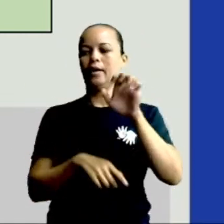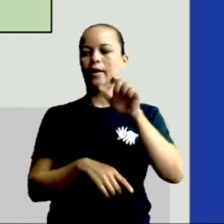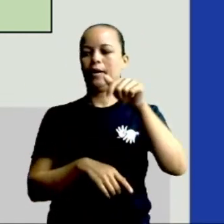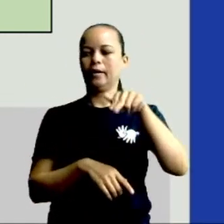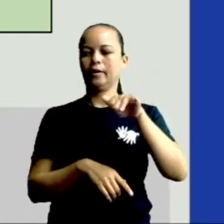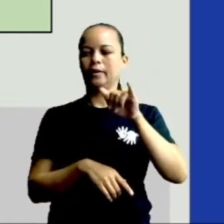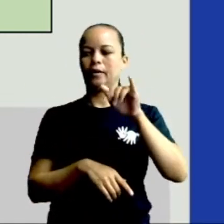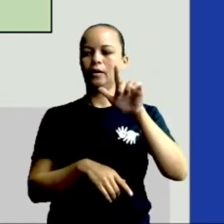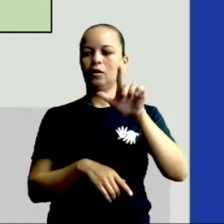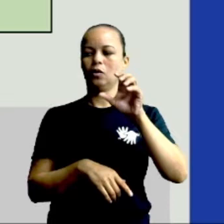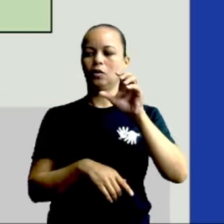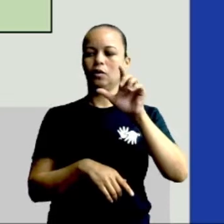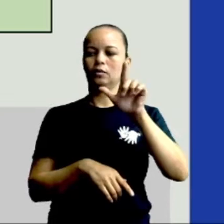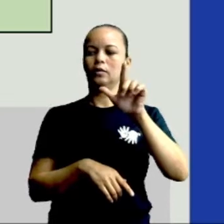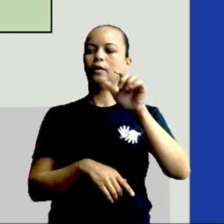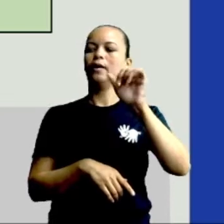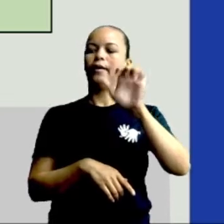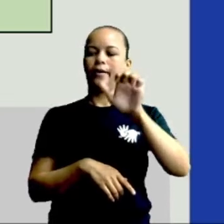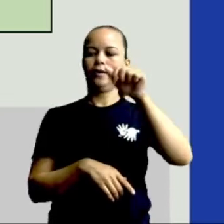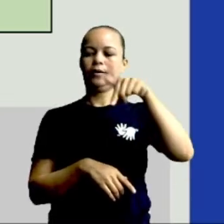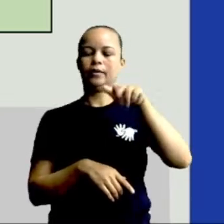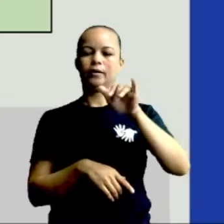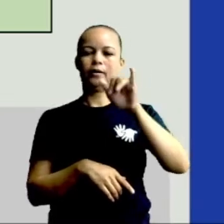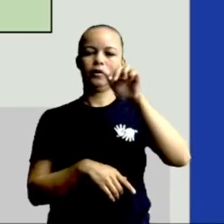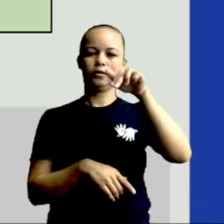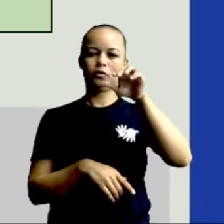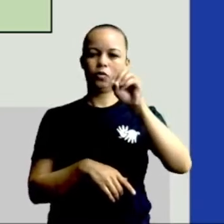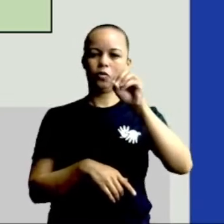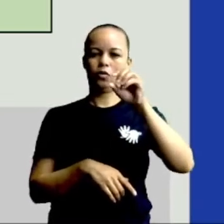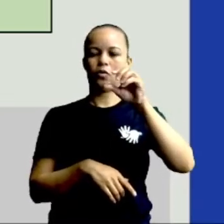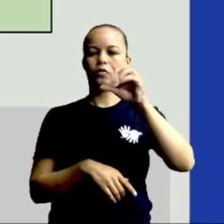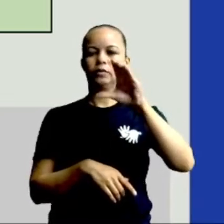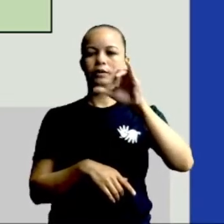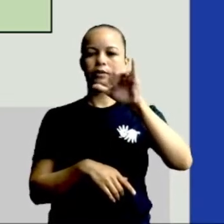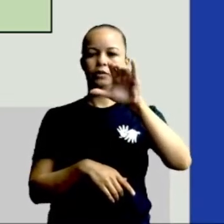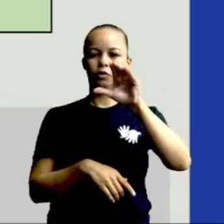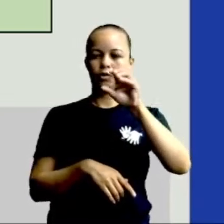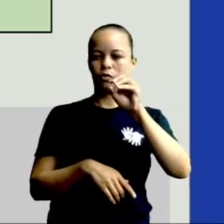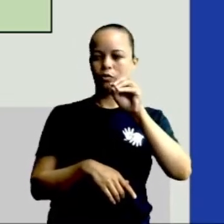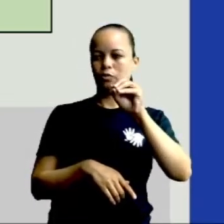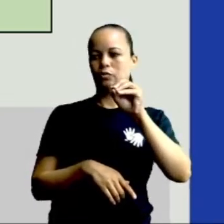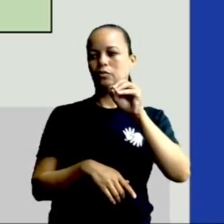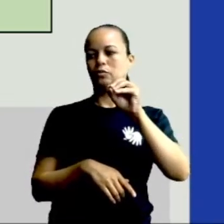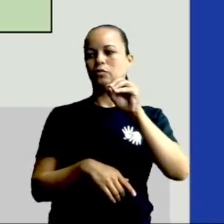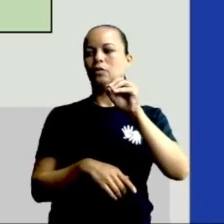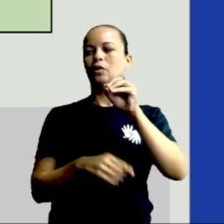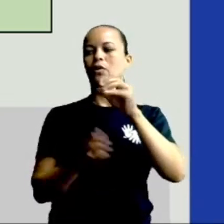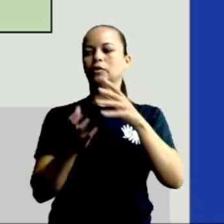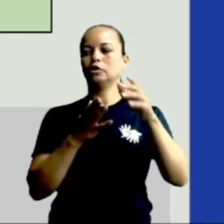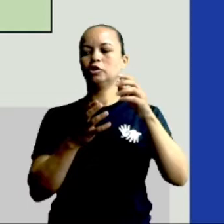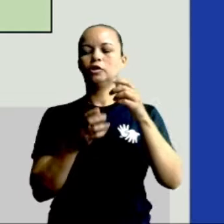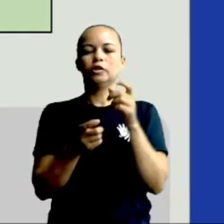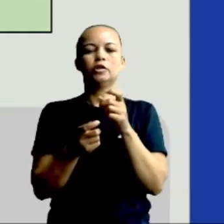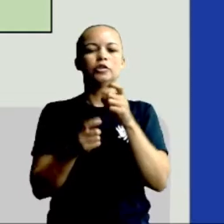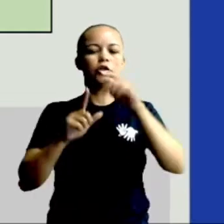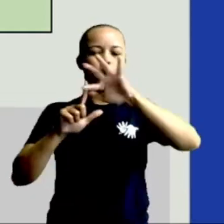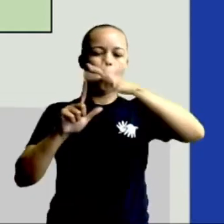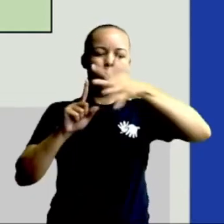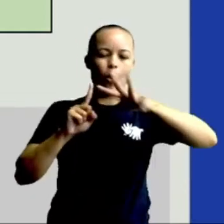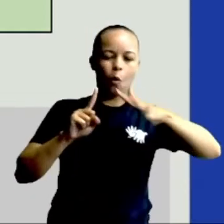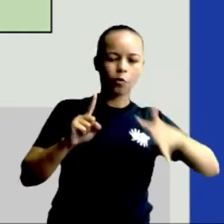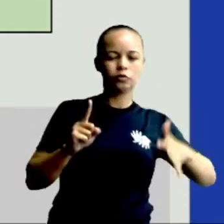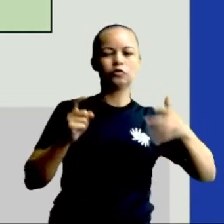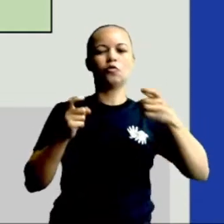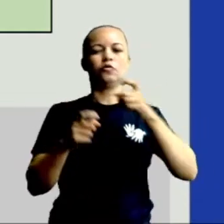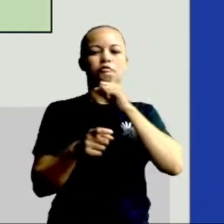do movimento de translação, vocês lembram que movimento de translação é o movimento que a Terra faz